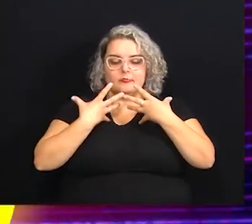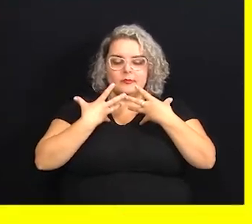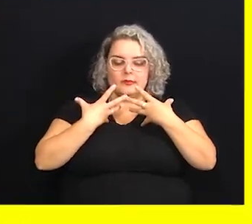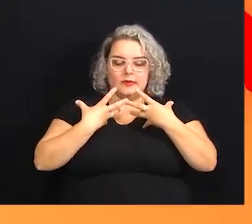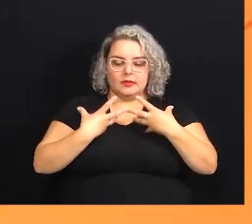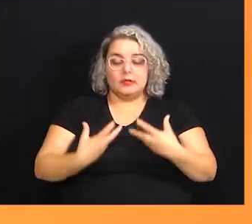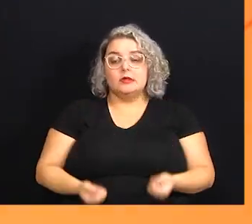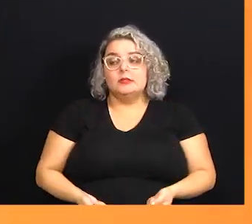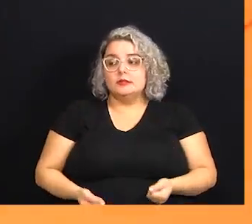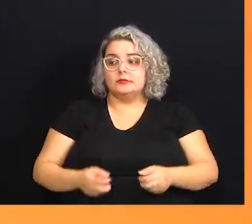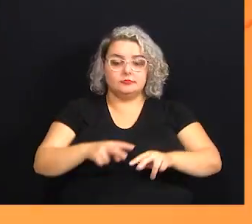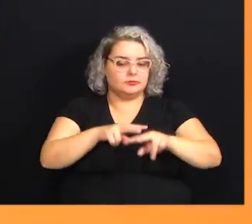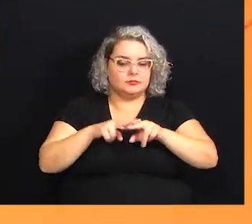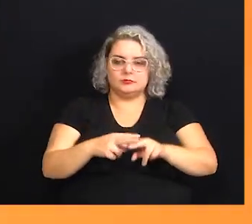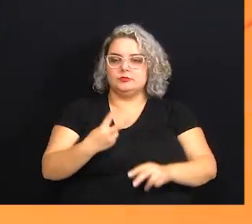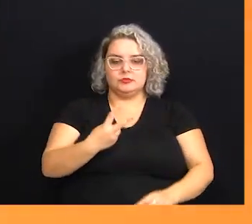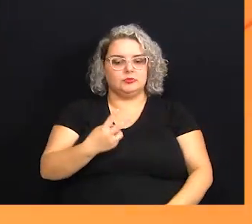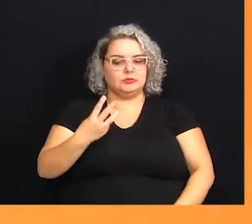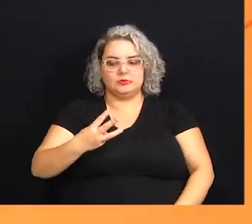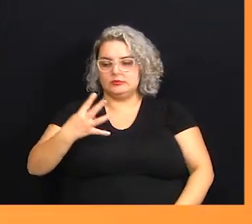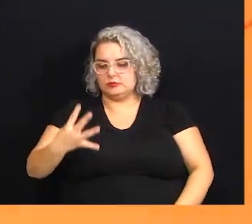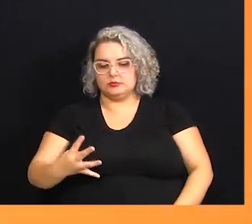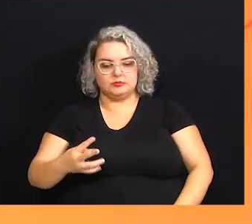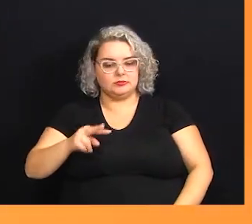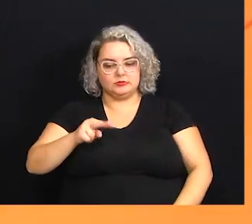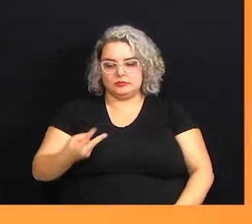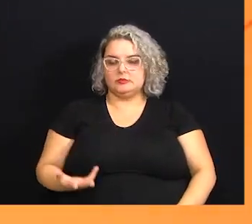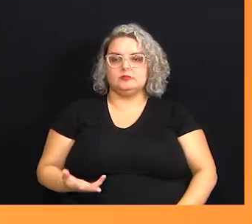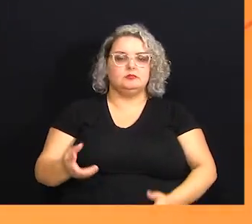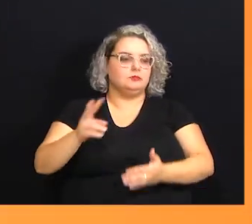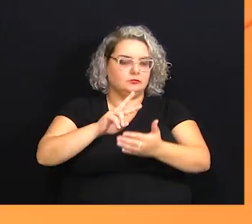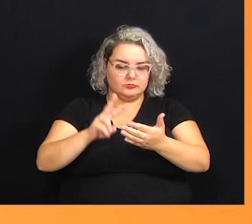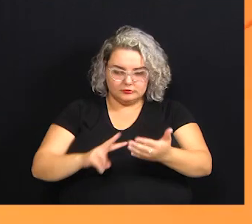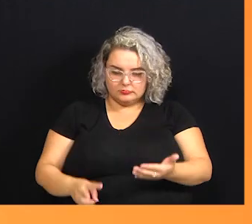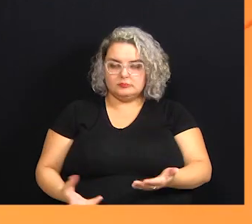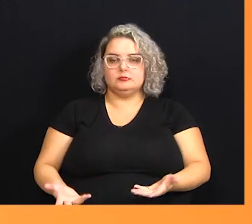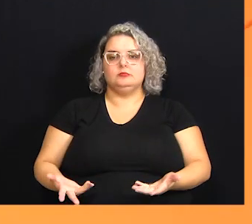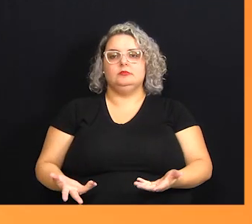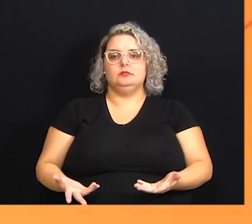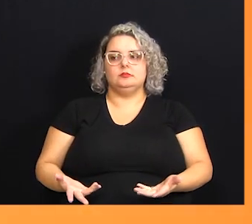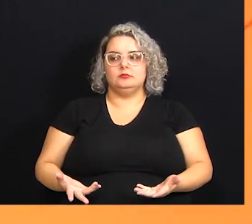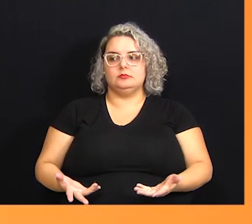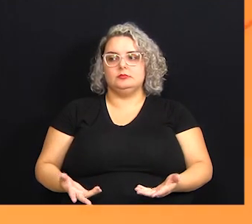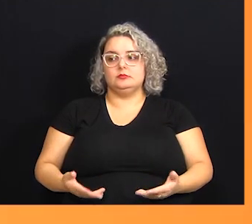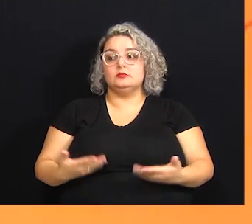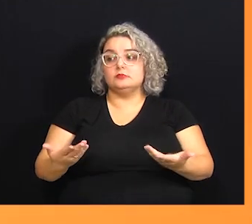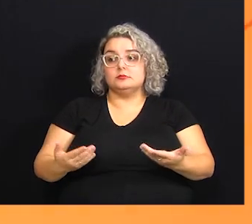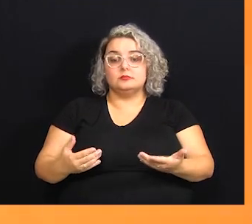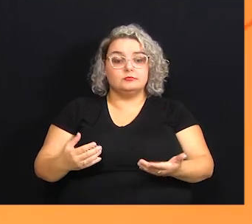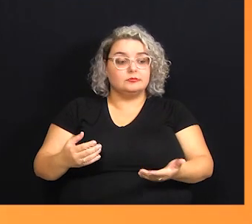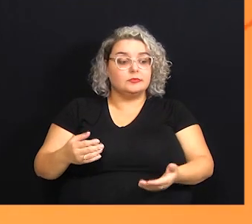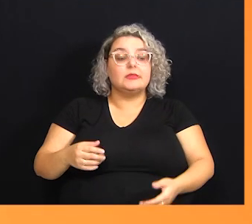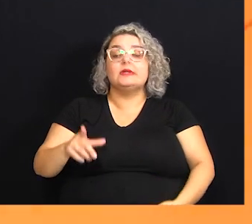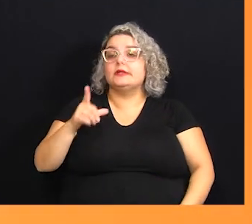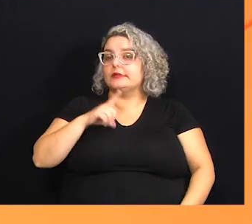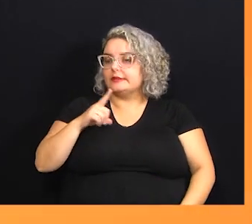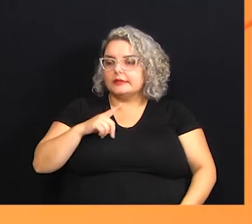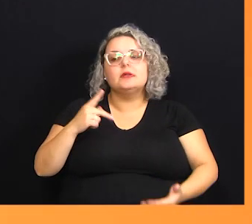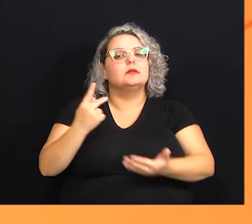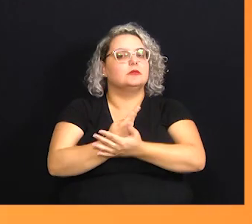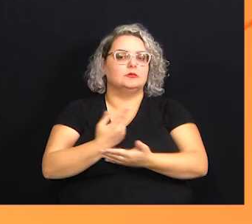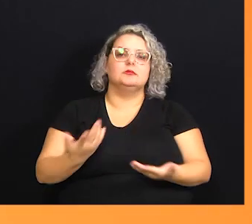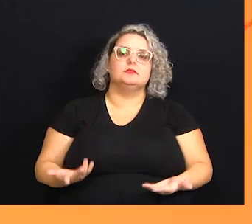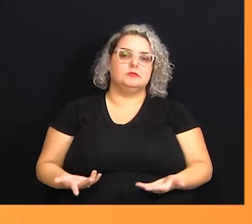Você revisa 2, 3, 4 vezes, pede para fulano, seu clã, betano, ler, e ainda passa erros. É impossível.